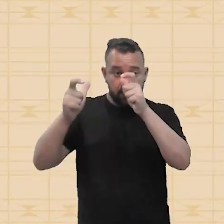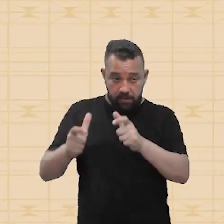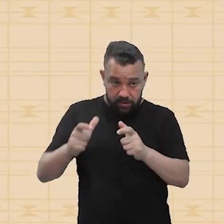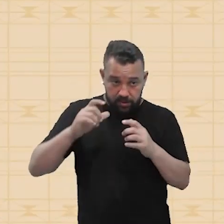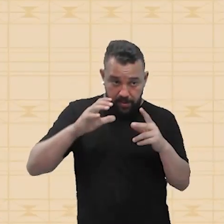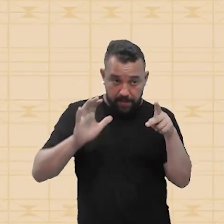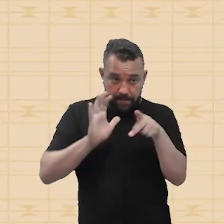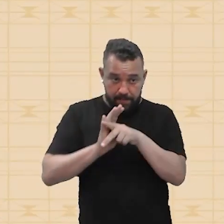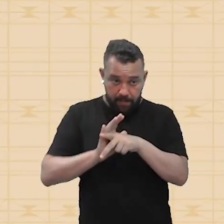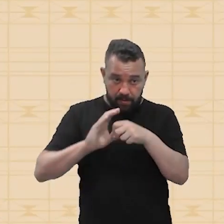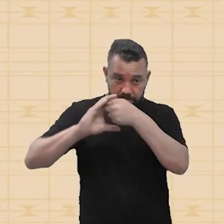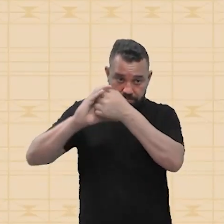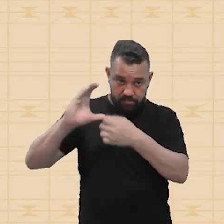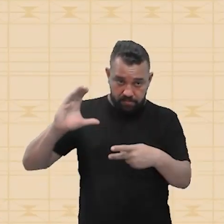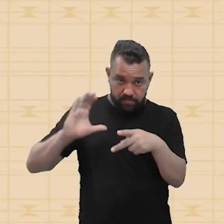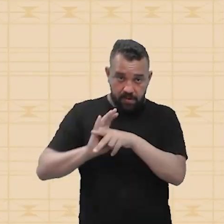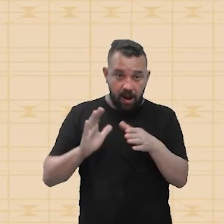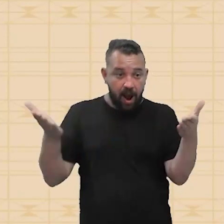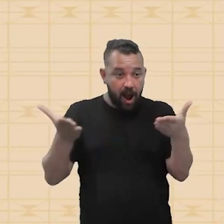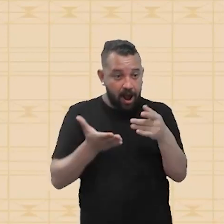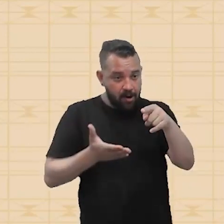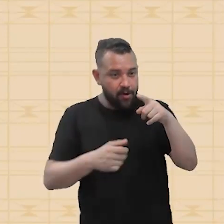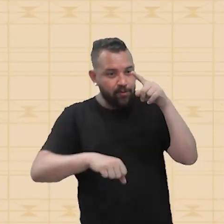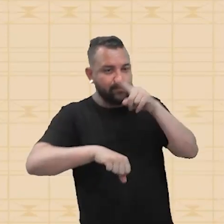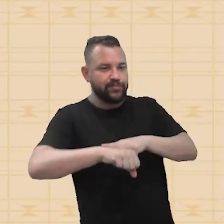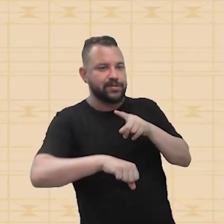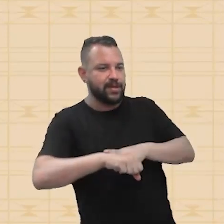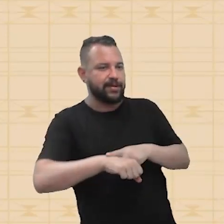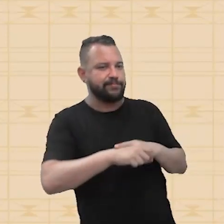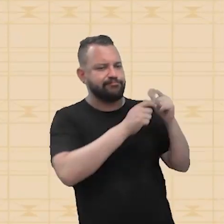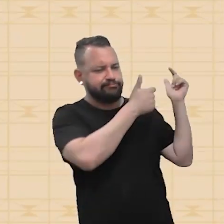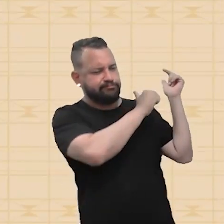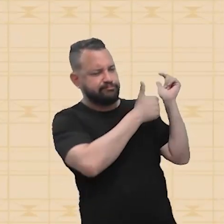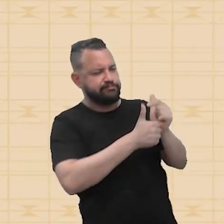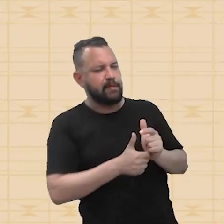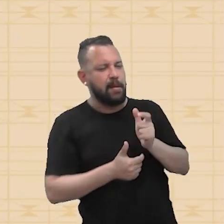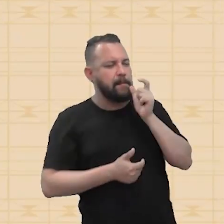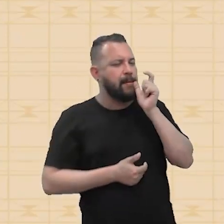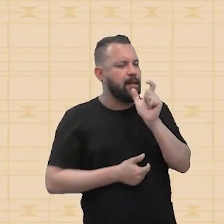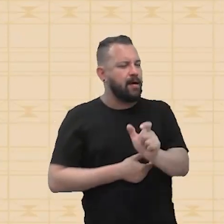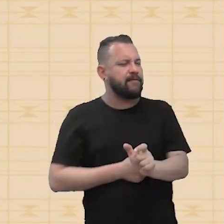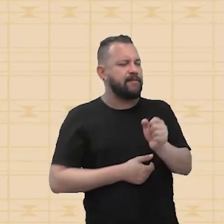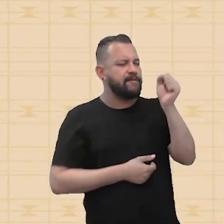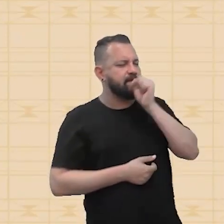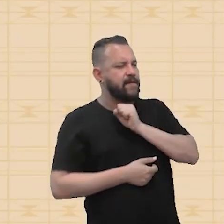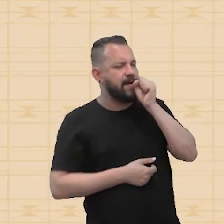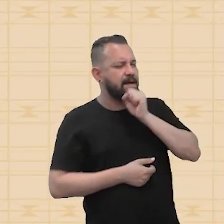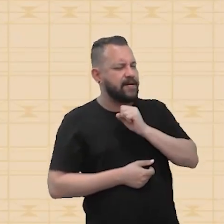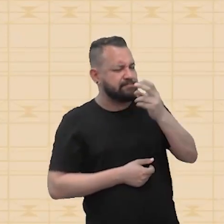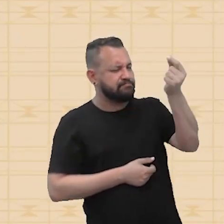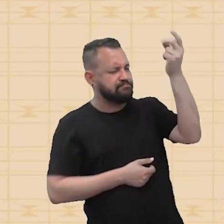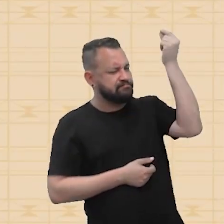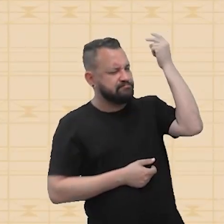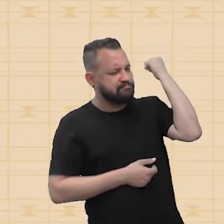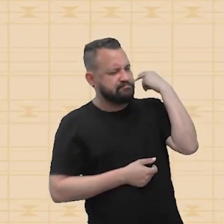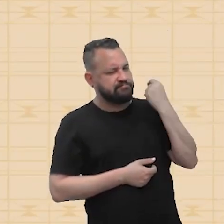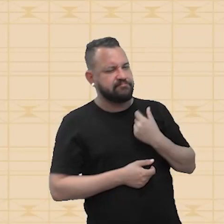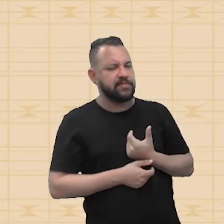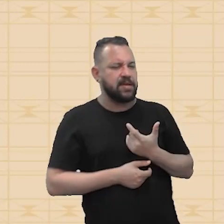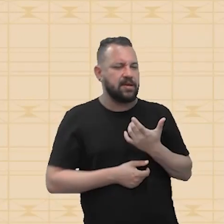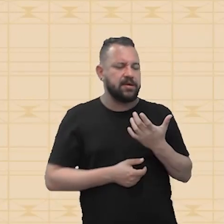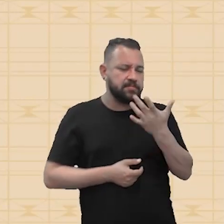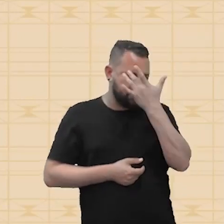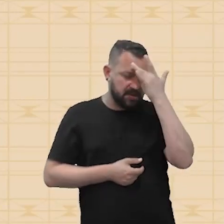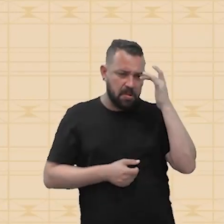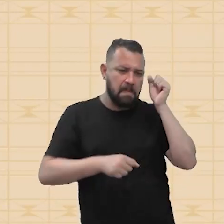variação diacrônica tem a ver com a cronologia e com a questão temporal. São palavras arcaicas, antigas, que estão em